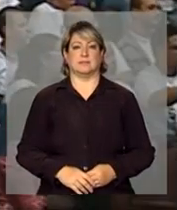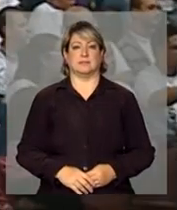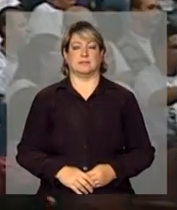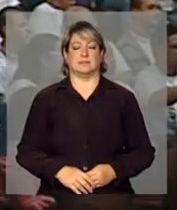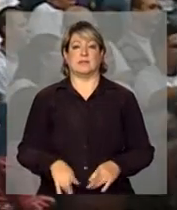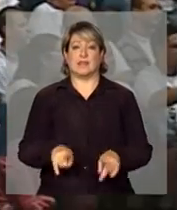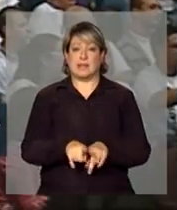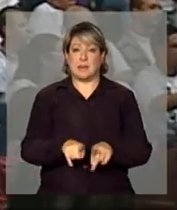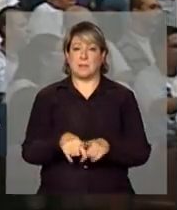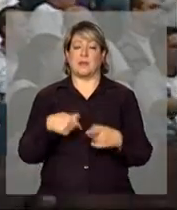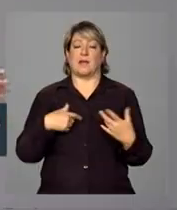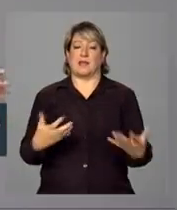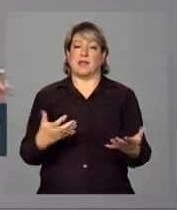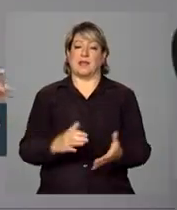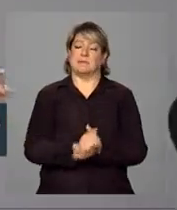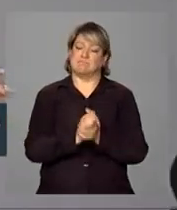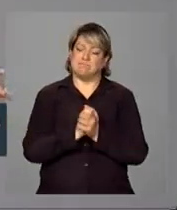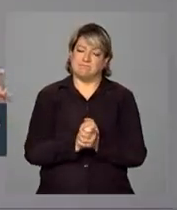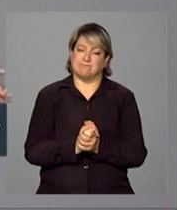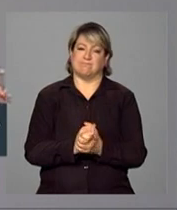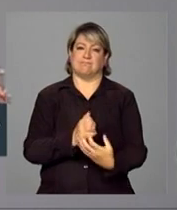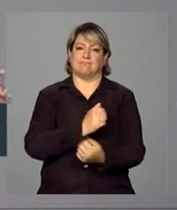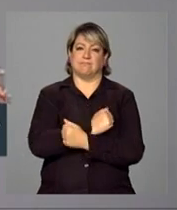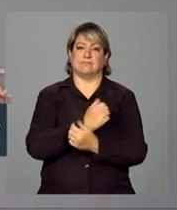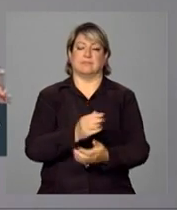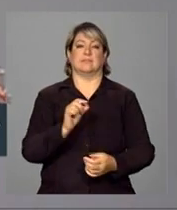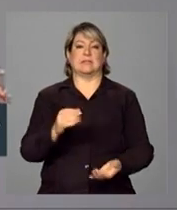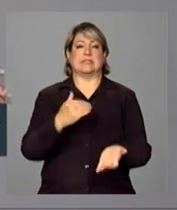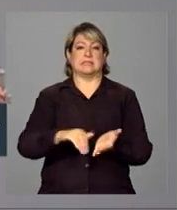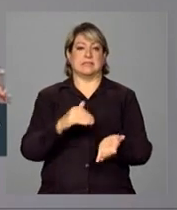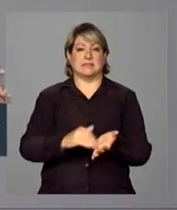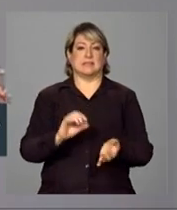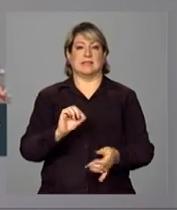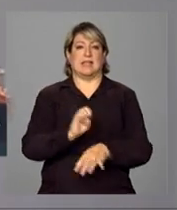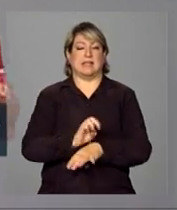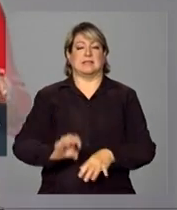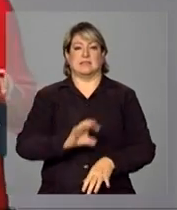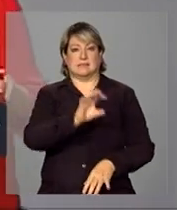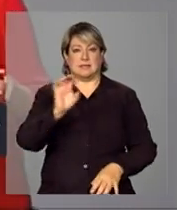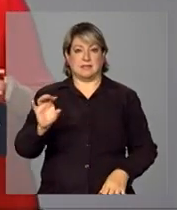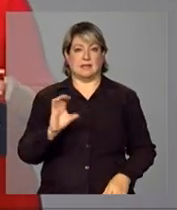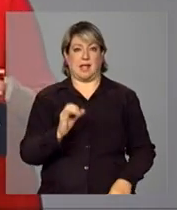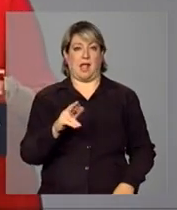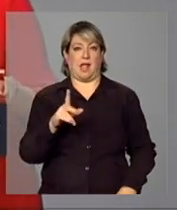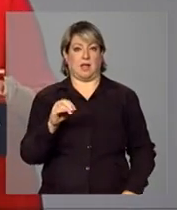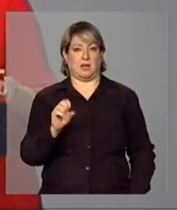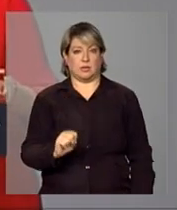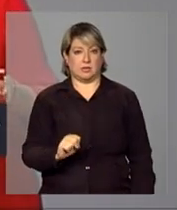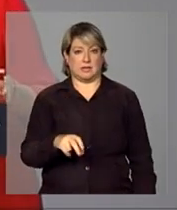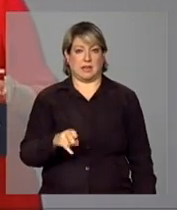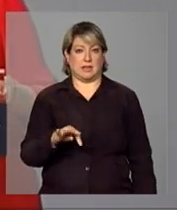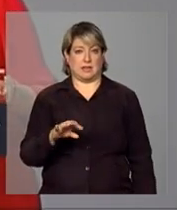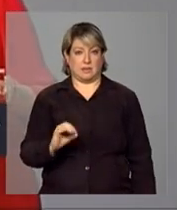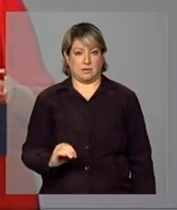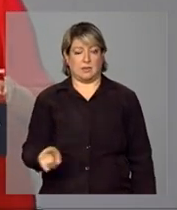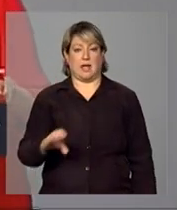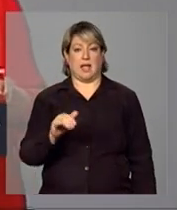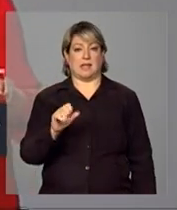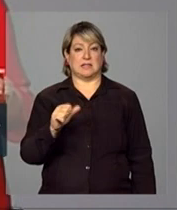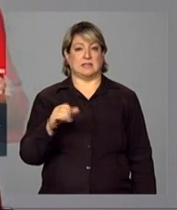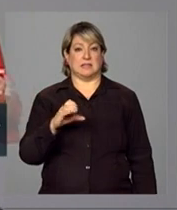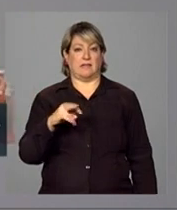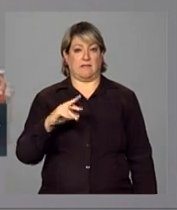E queria cumprimentar também os senhores secretários estaduais: Carlos Pestana Neto, da Casa